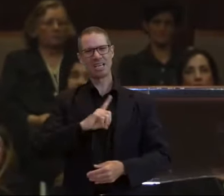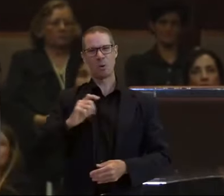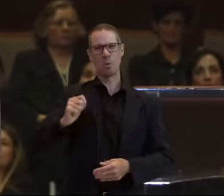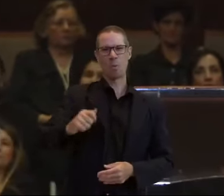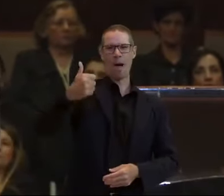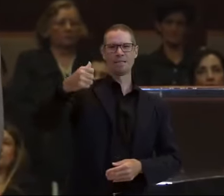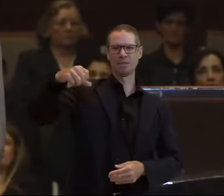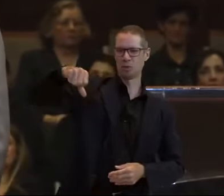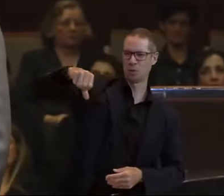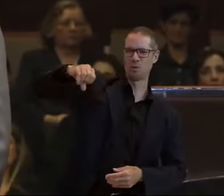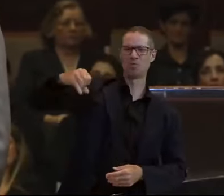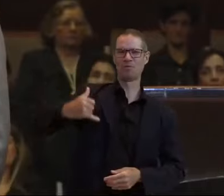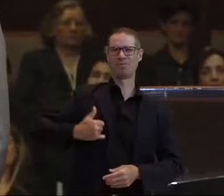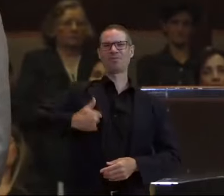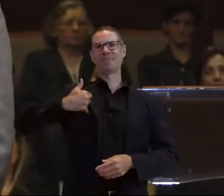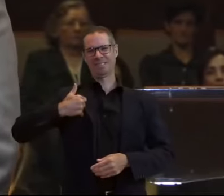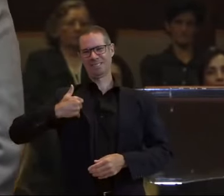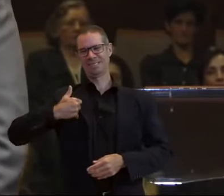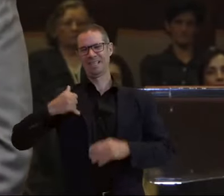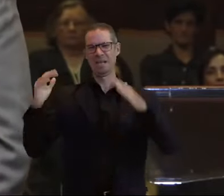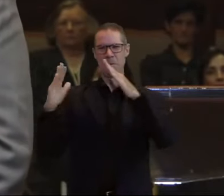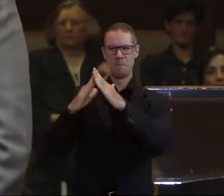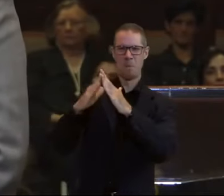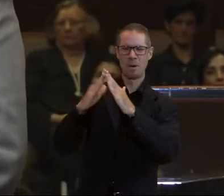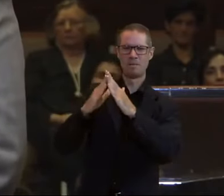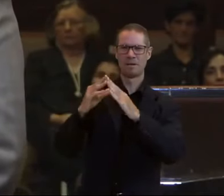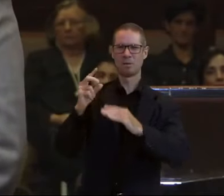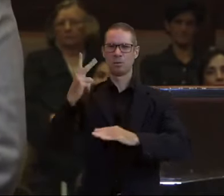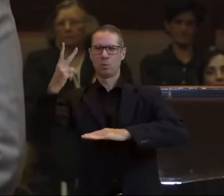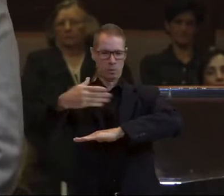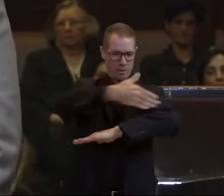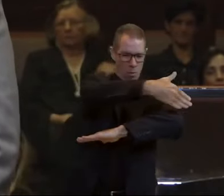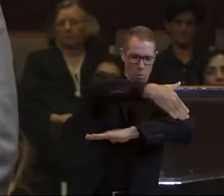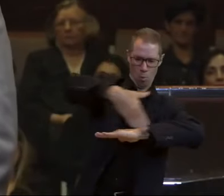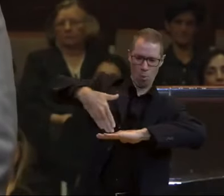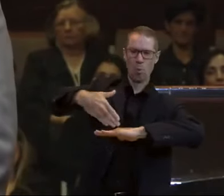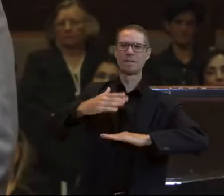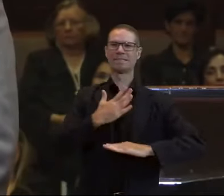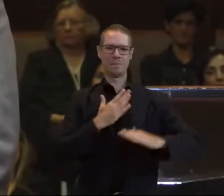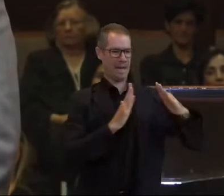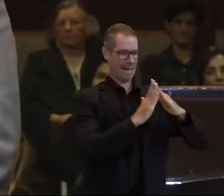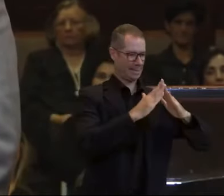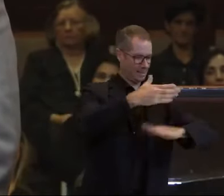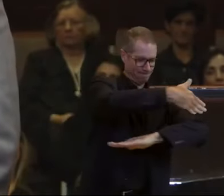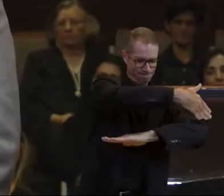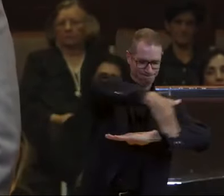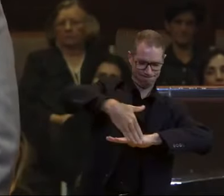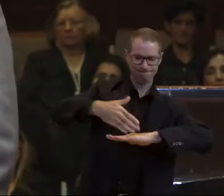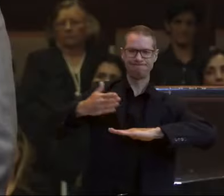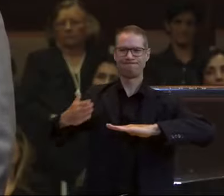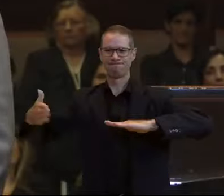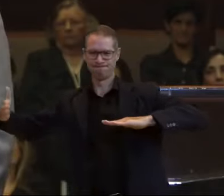quase 90 anos de idade, e ele morava a duas quadras da minha casa, e ele